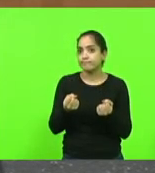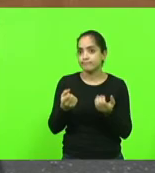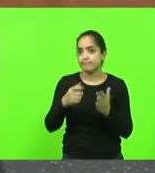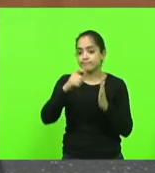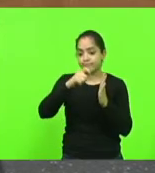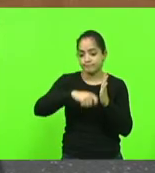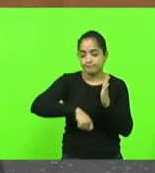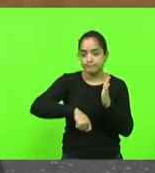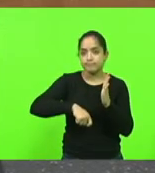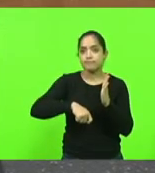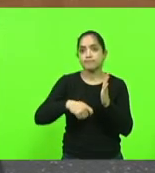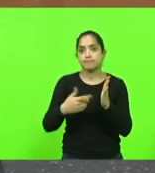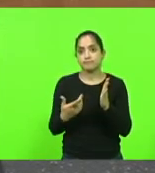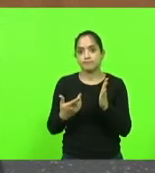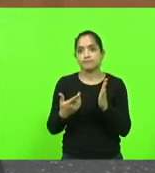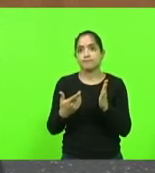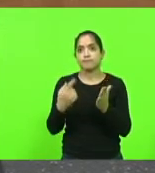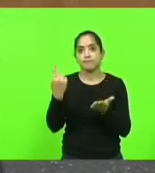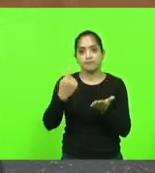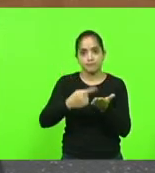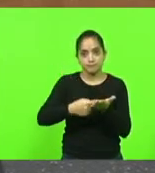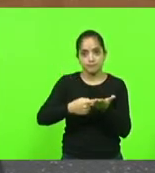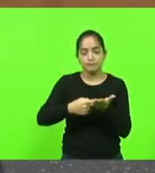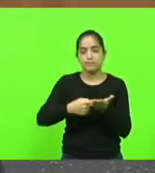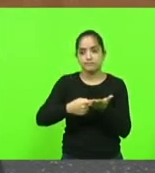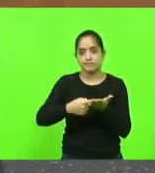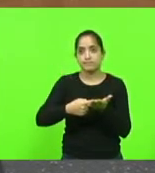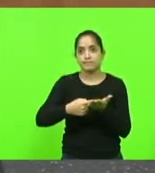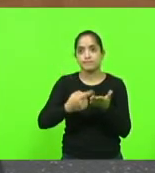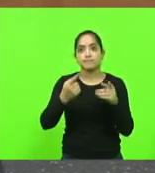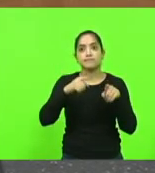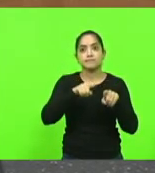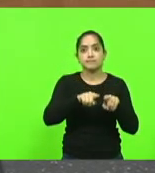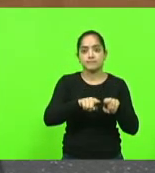assinatura, então, do termo de convênio, deputado Vicente, caro preso,